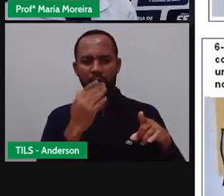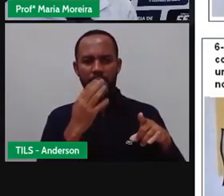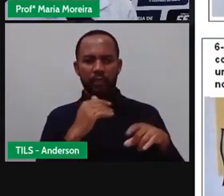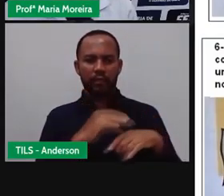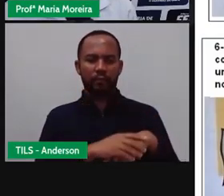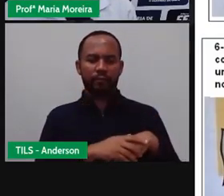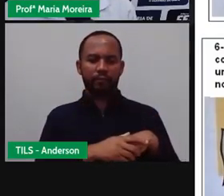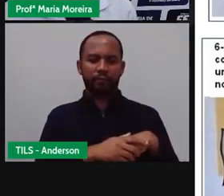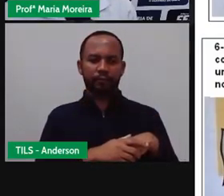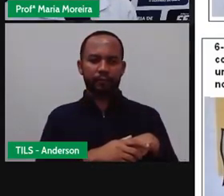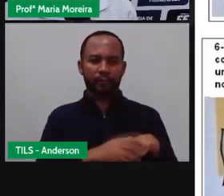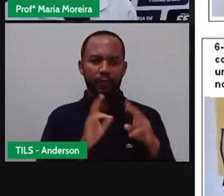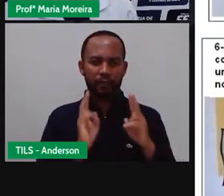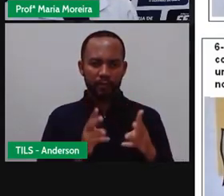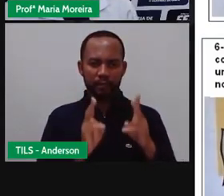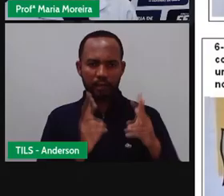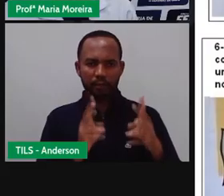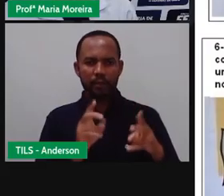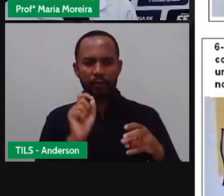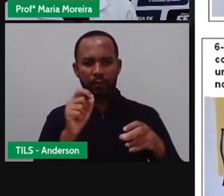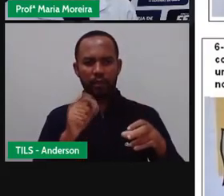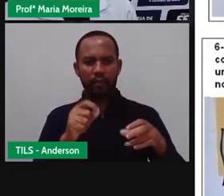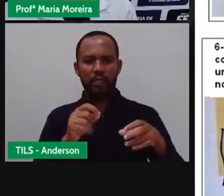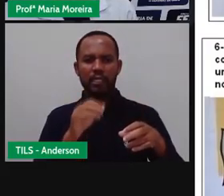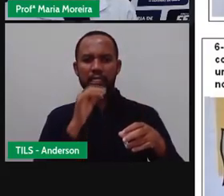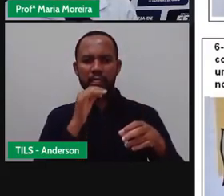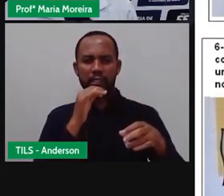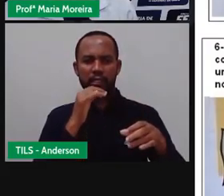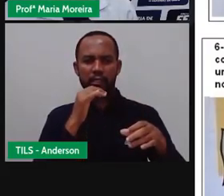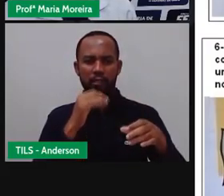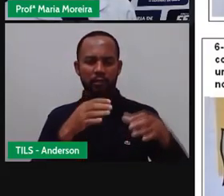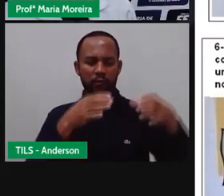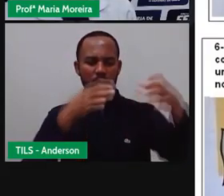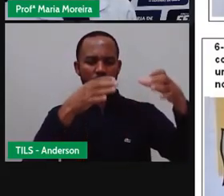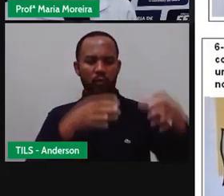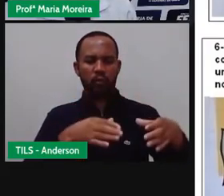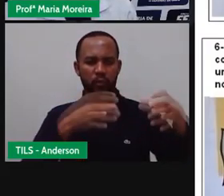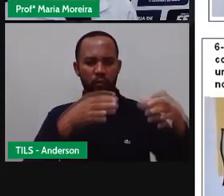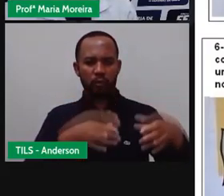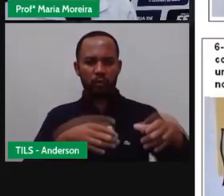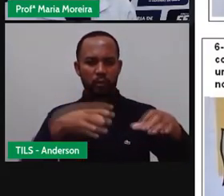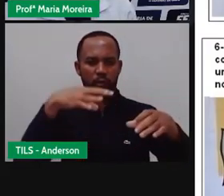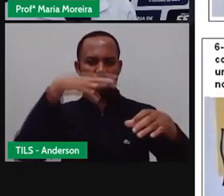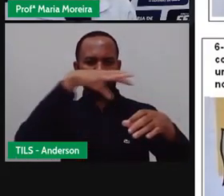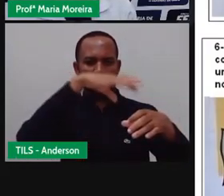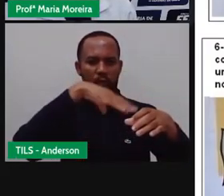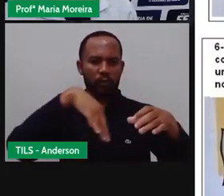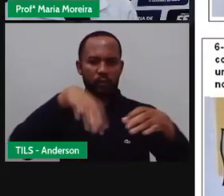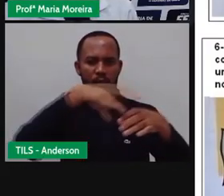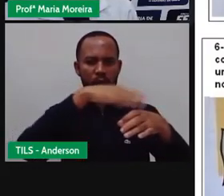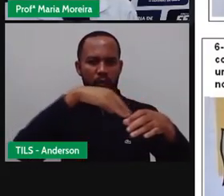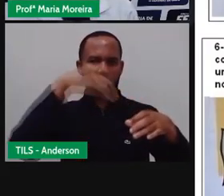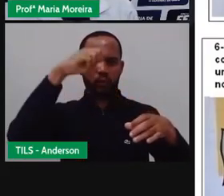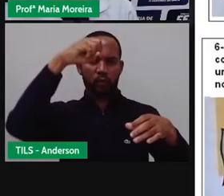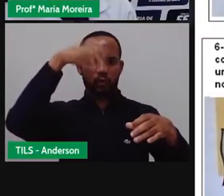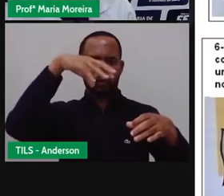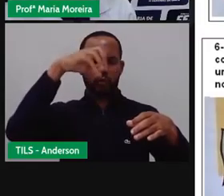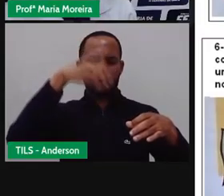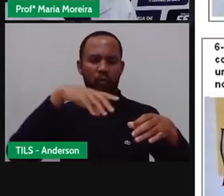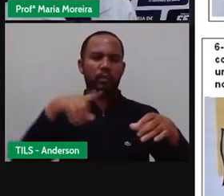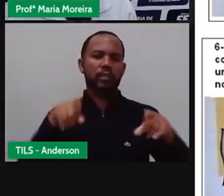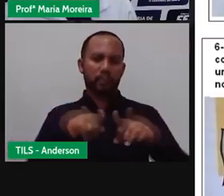comida. Mantenha o frasco sempre coberto com gaze, né? Em local fresco e iluminado, porque ela precisa de